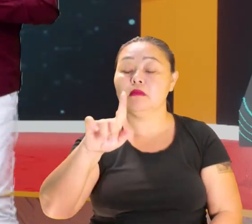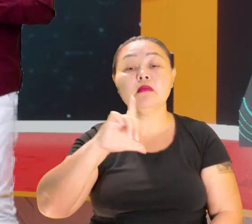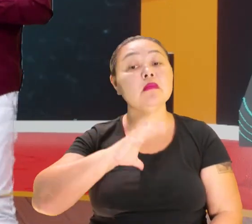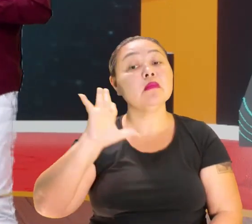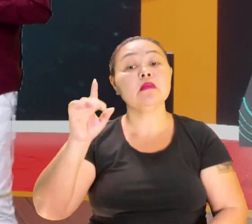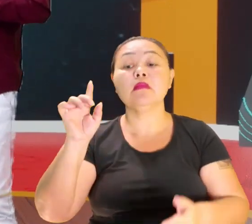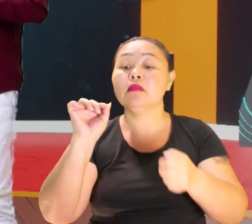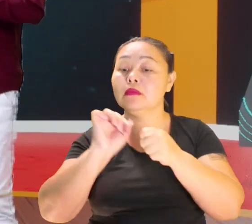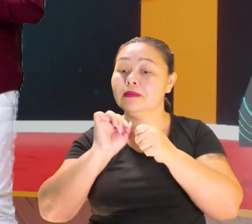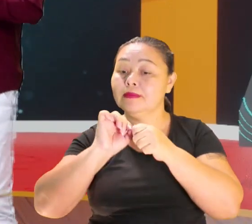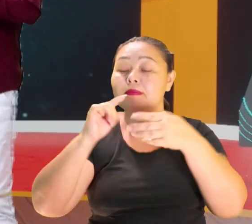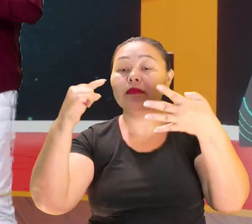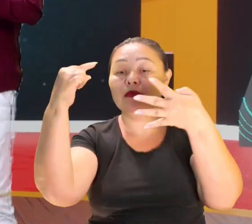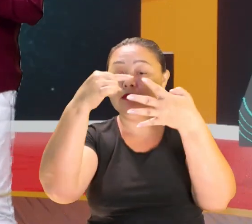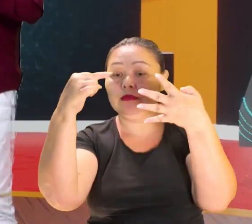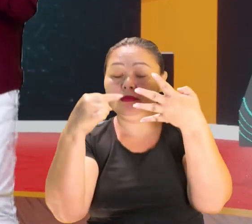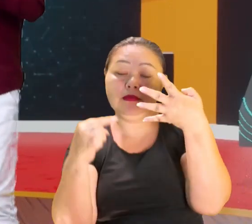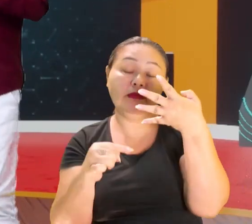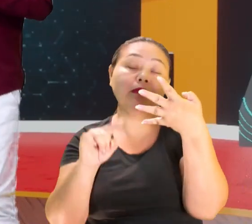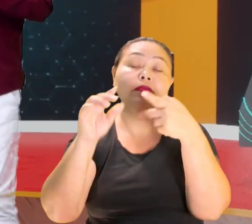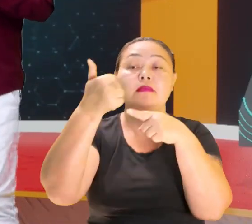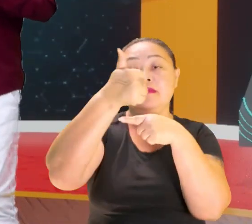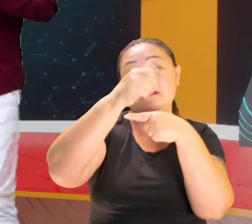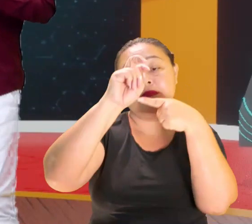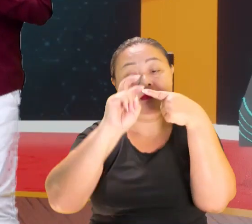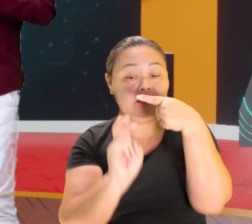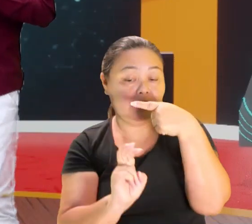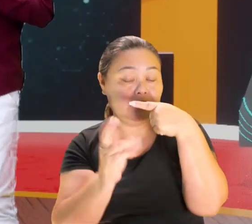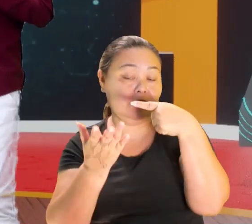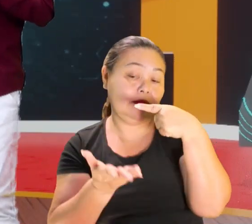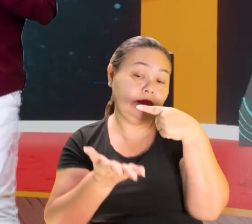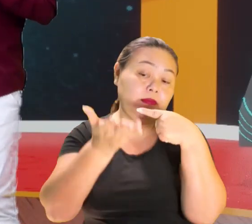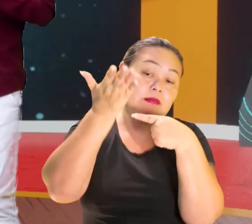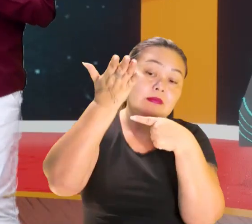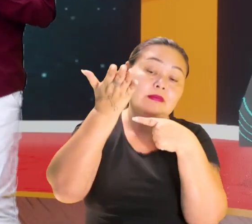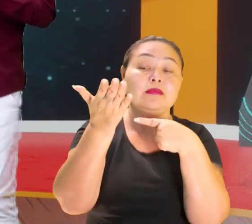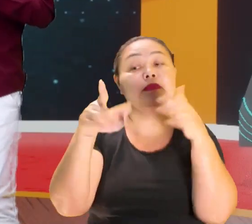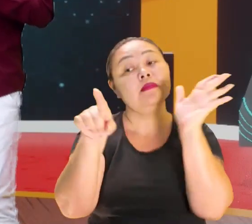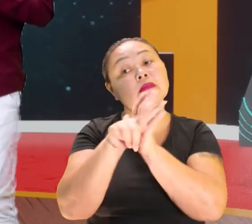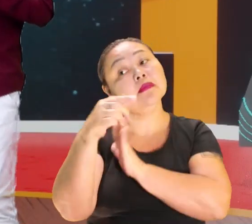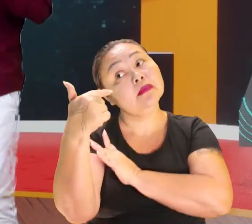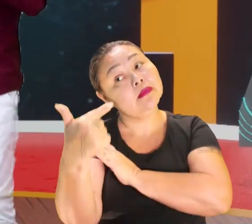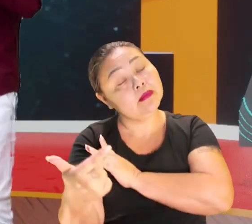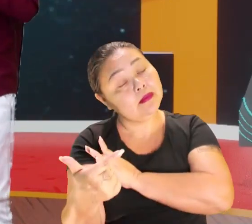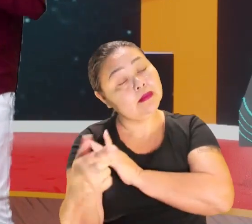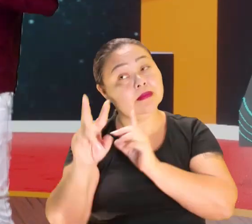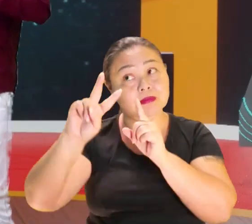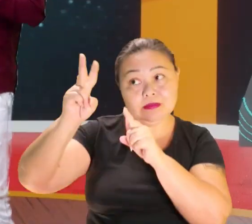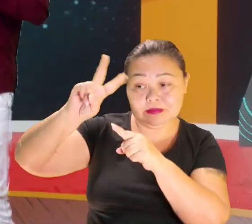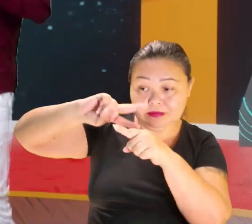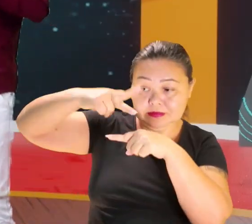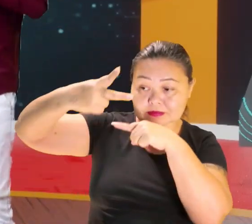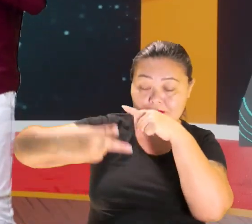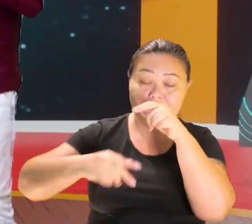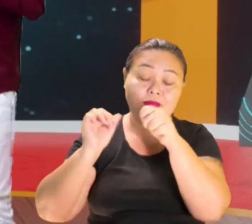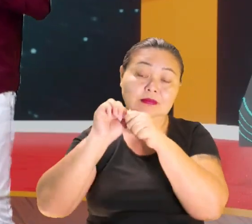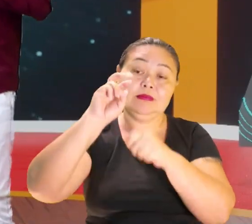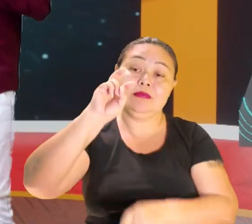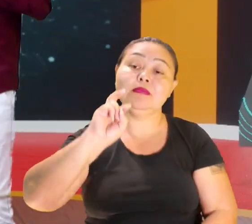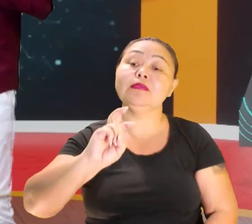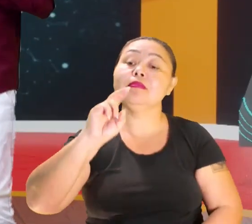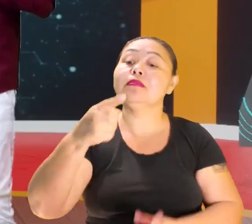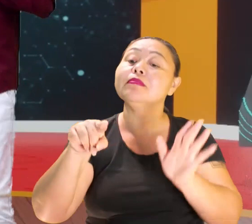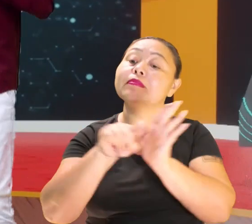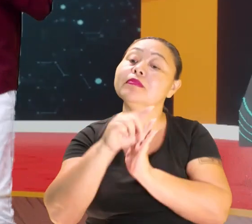as propriedades. 5 é 1/5 elevado a menos 2. A gente inverteu a fração, ficou 5 elevado a